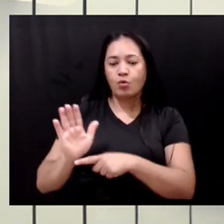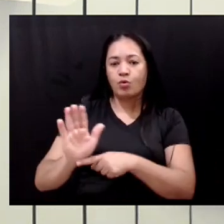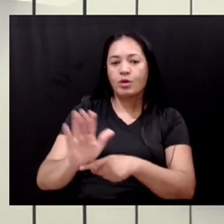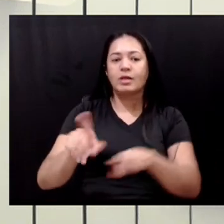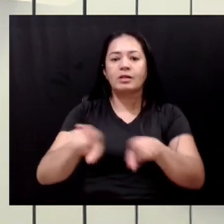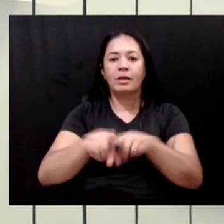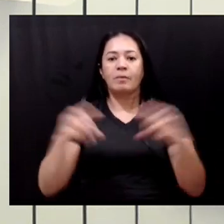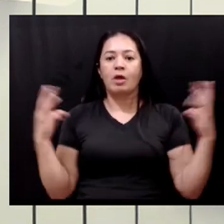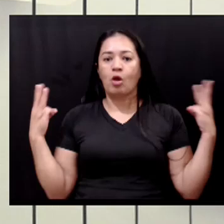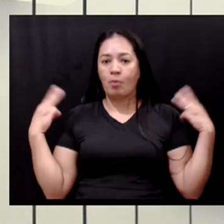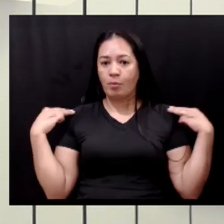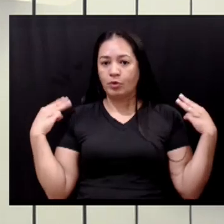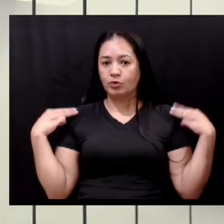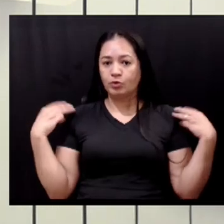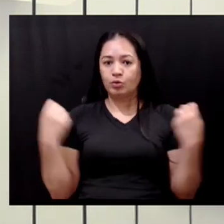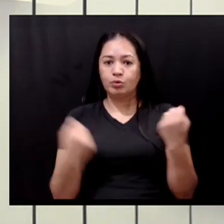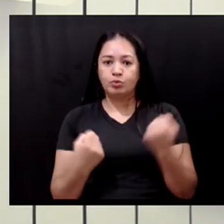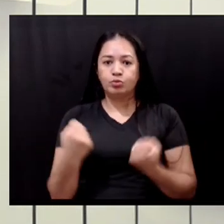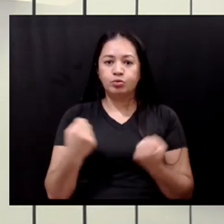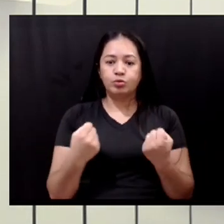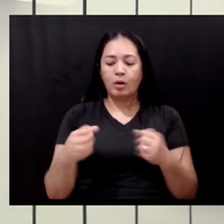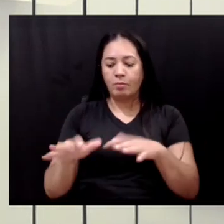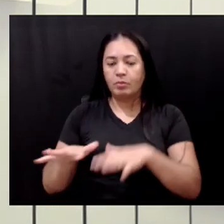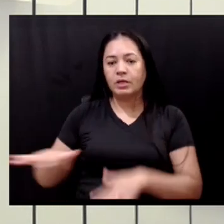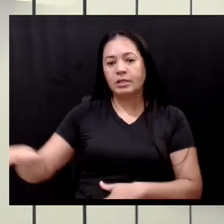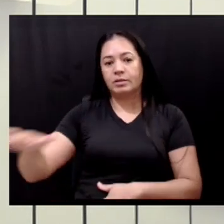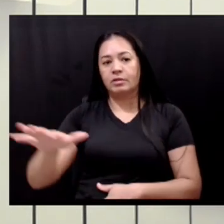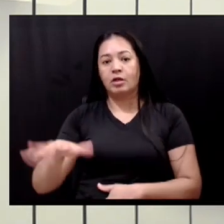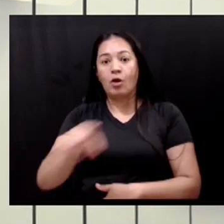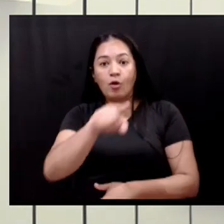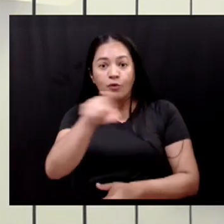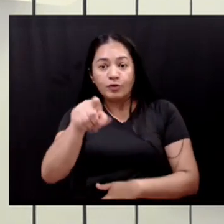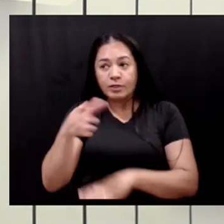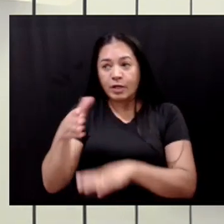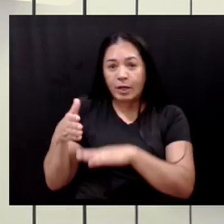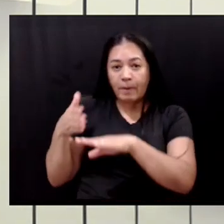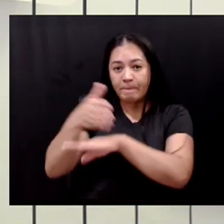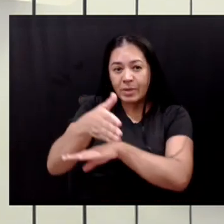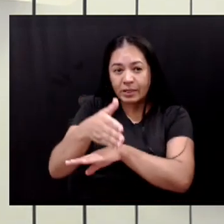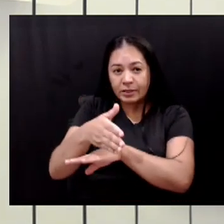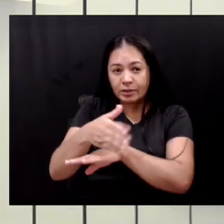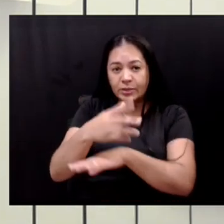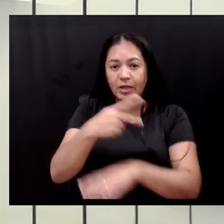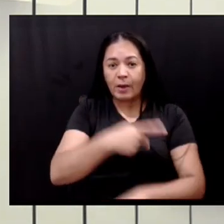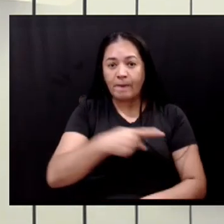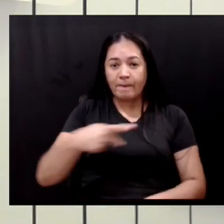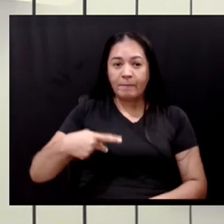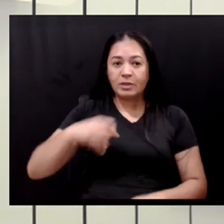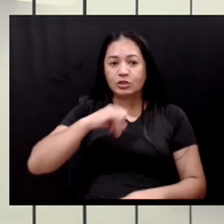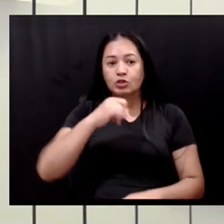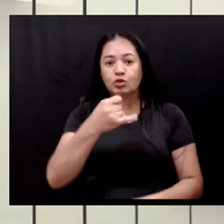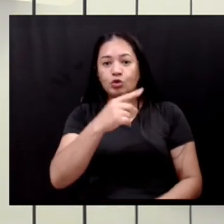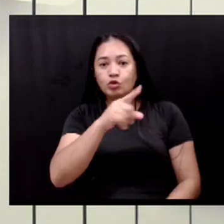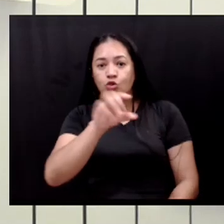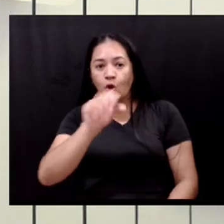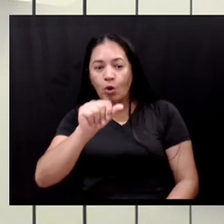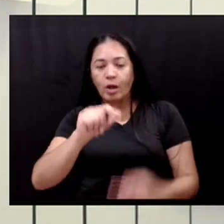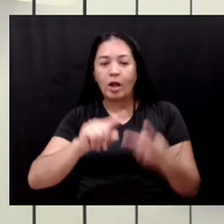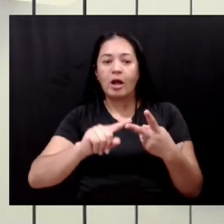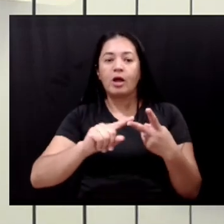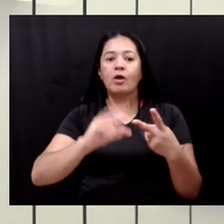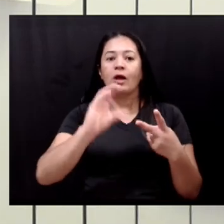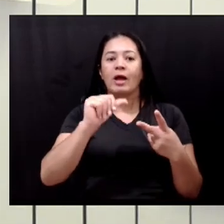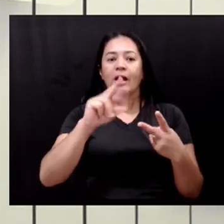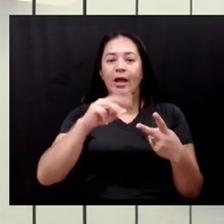aí pela região. Então, você que passa pelas vias Pastor João Prata Vieira, Carmen de Ângeles Nicoletti,